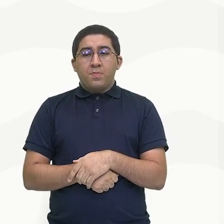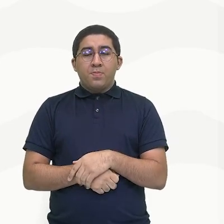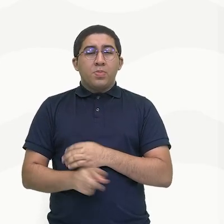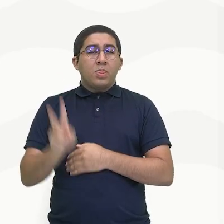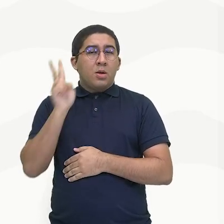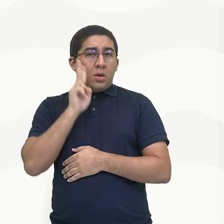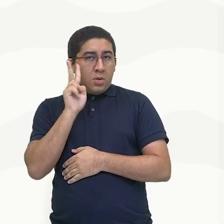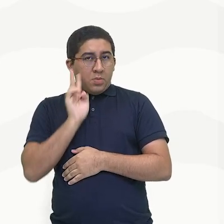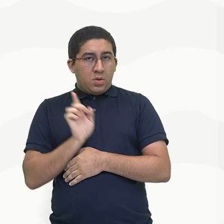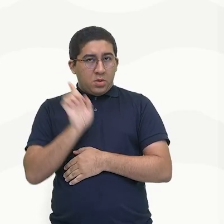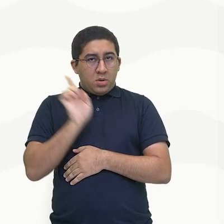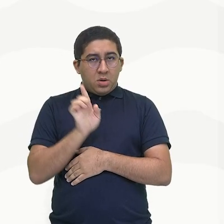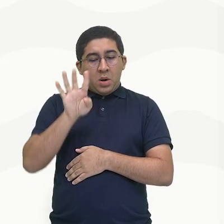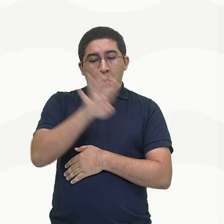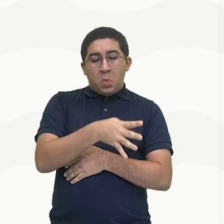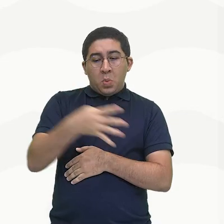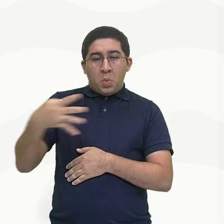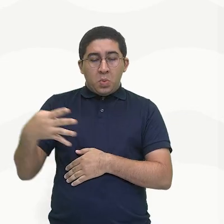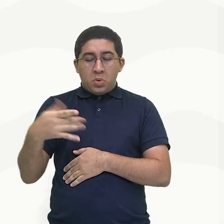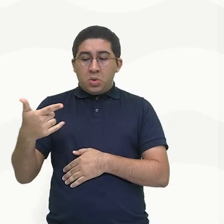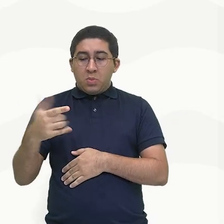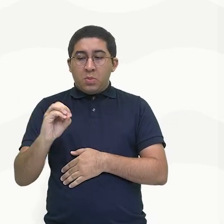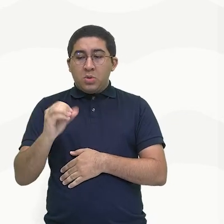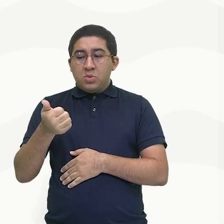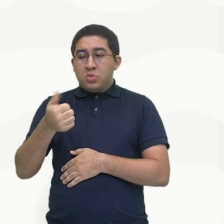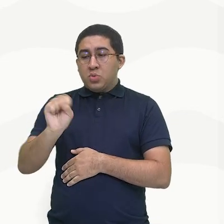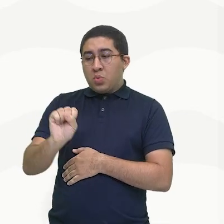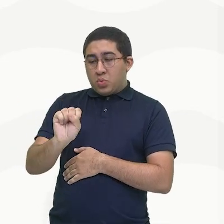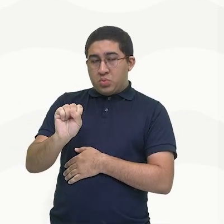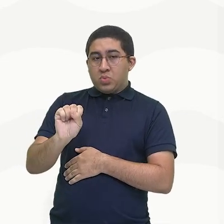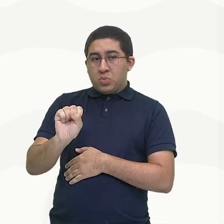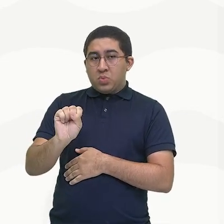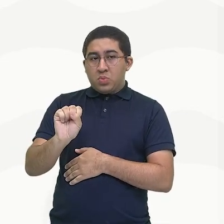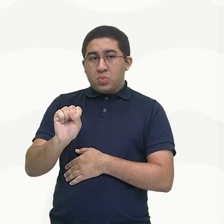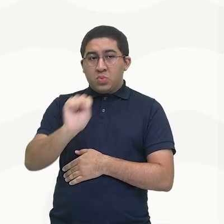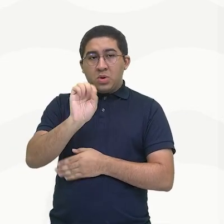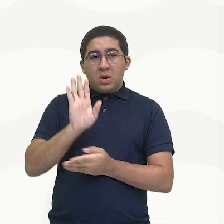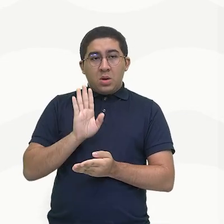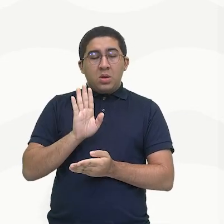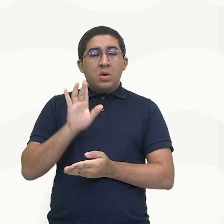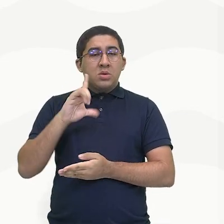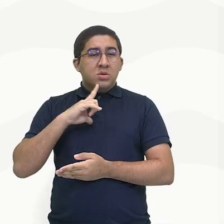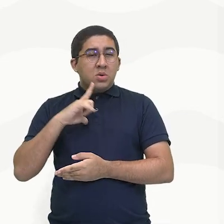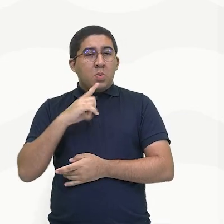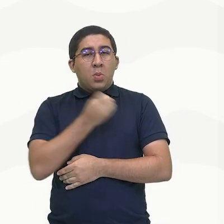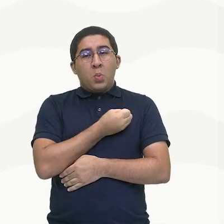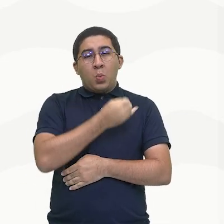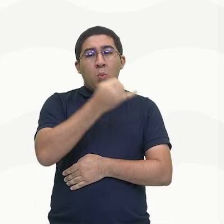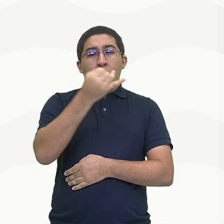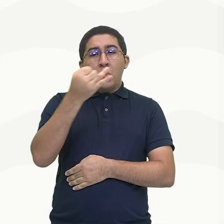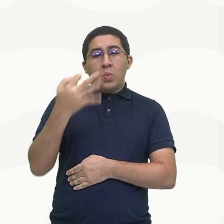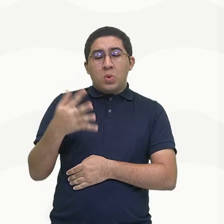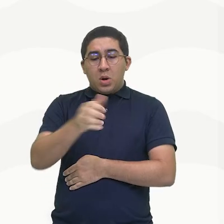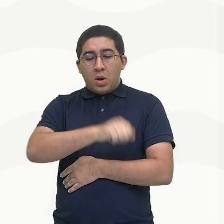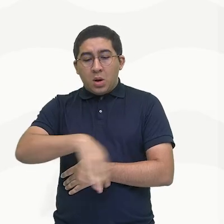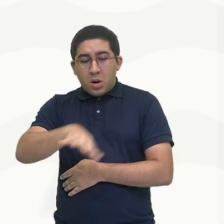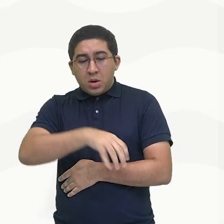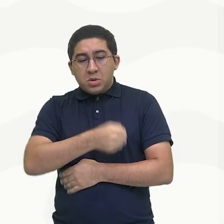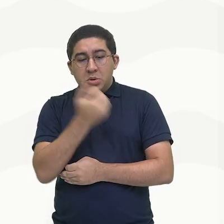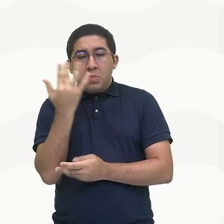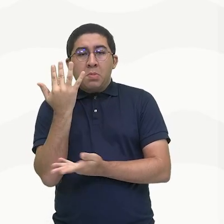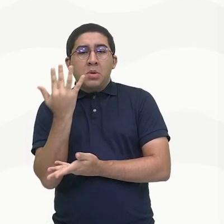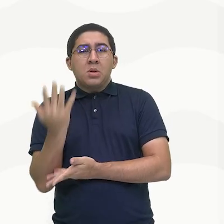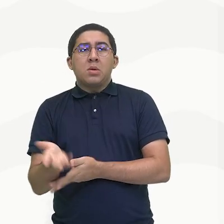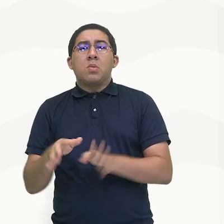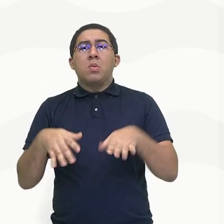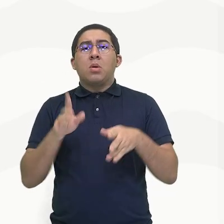Lembram que lá na coluna de 2018 havia uma quantidade de área desmatada? Qual